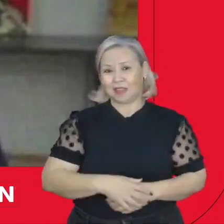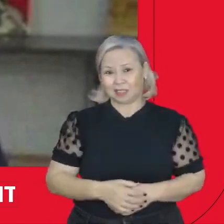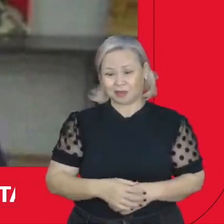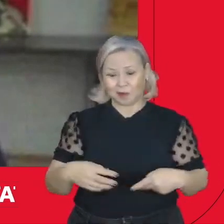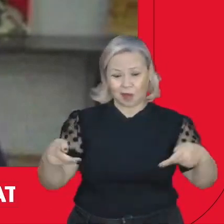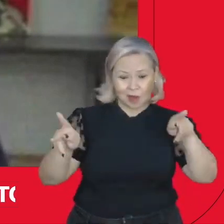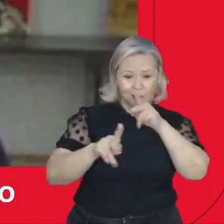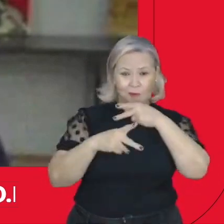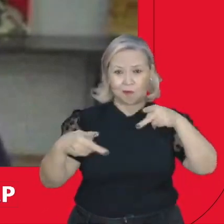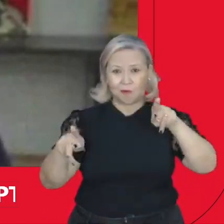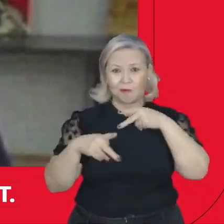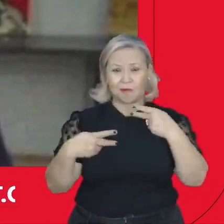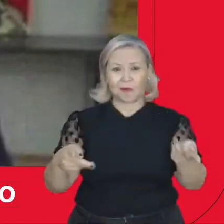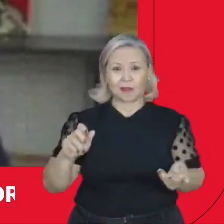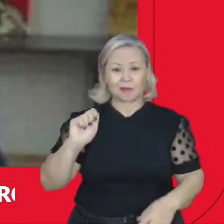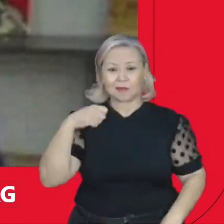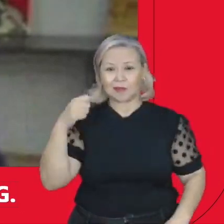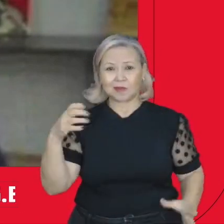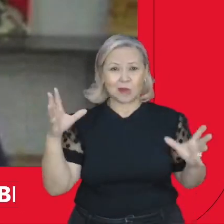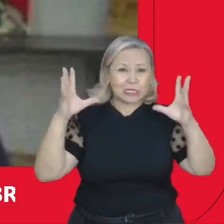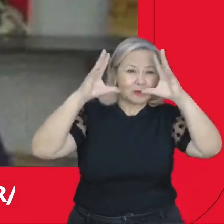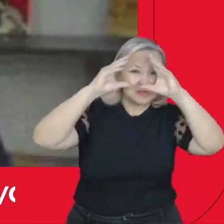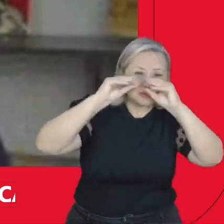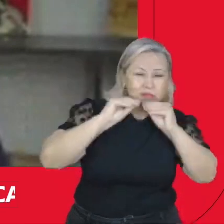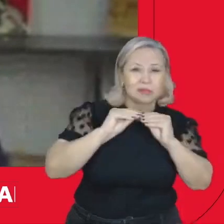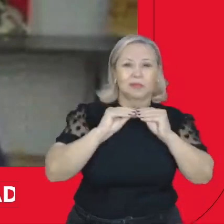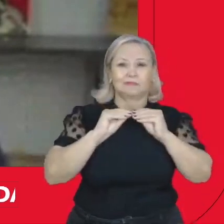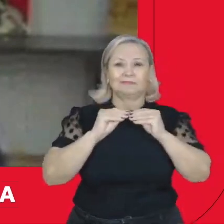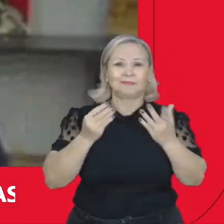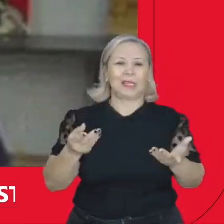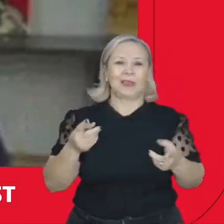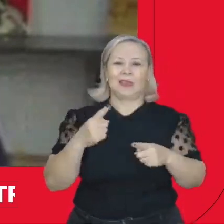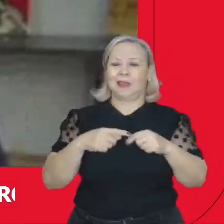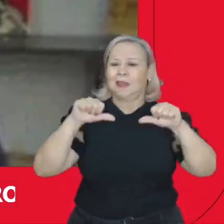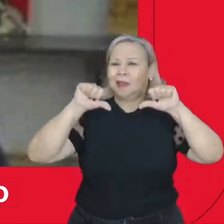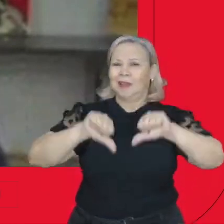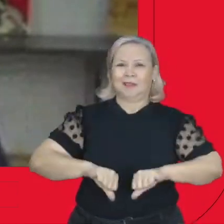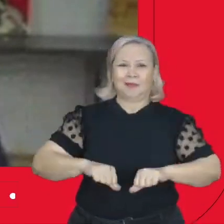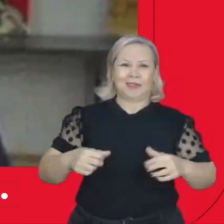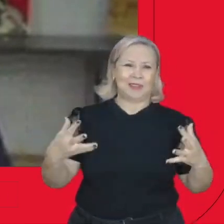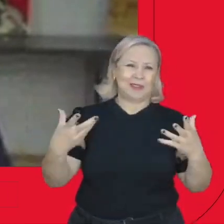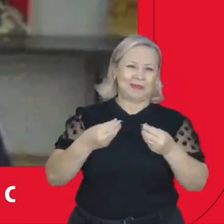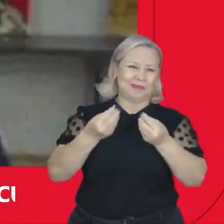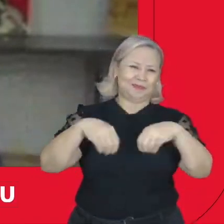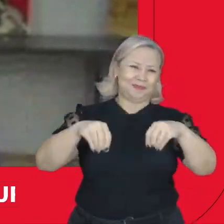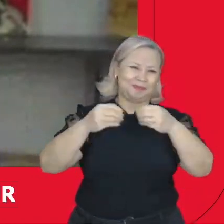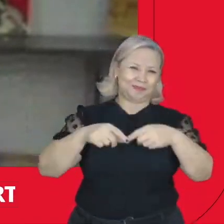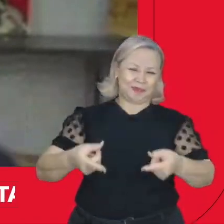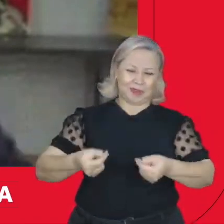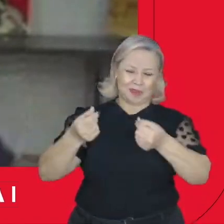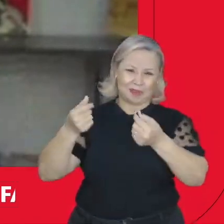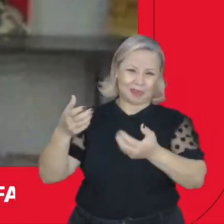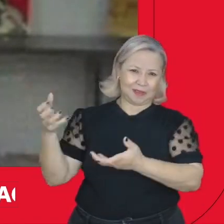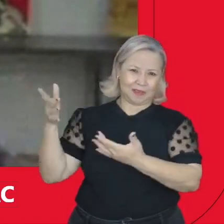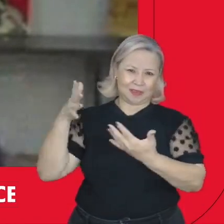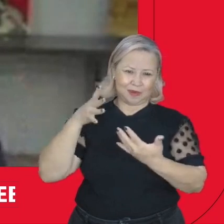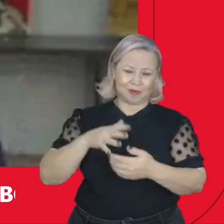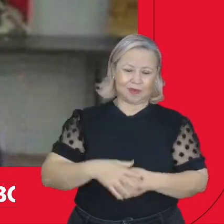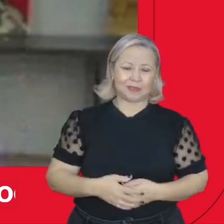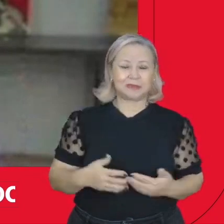capital ficou quase umas semanas escuras pelo péssimo serviço prestado pela nova concessionária. E hoje os